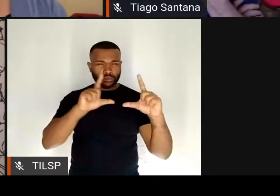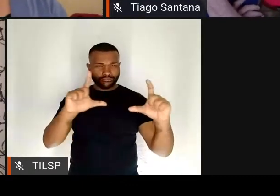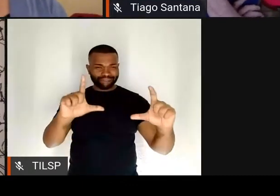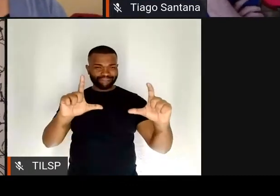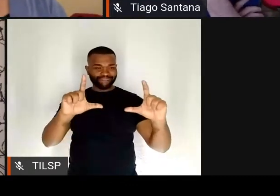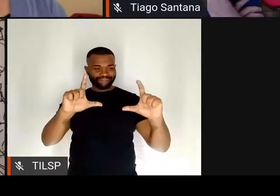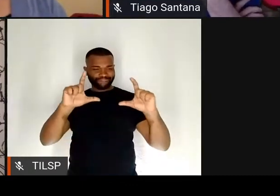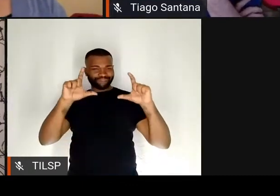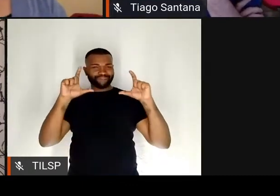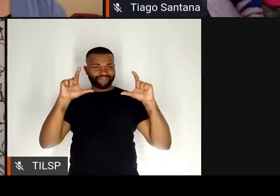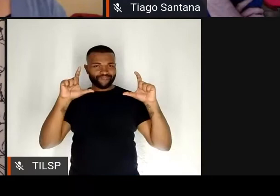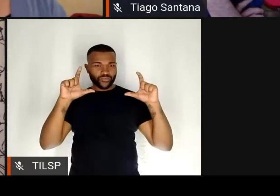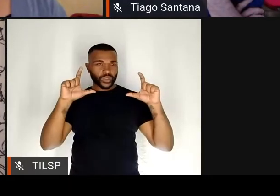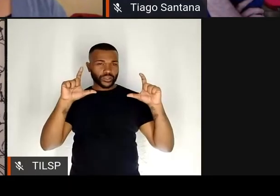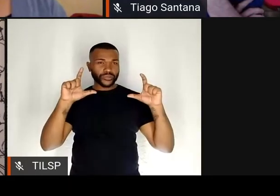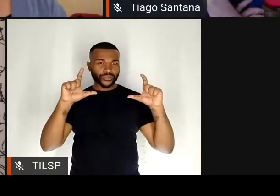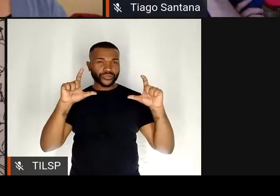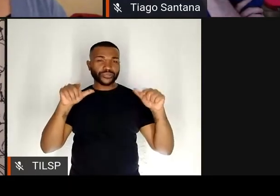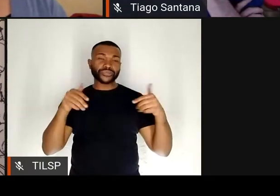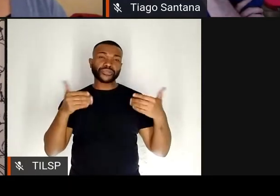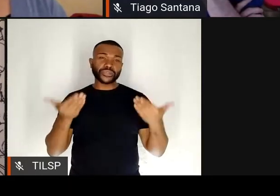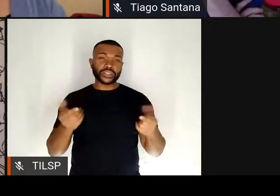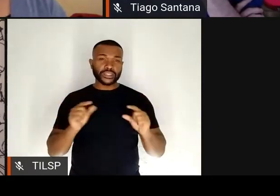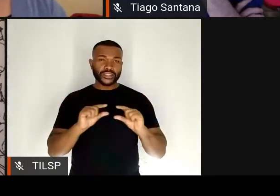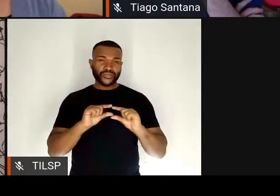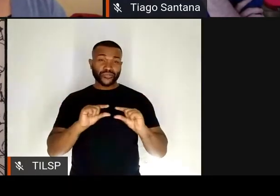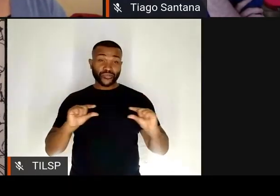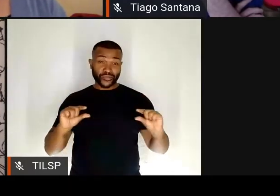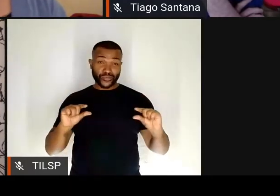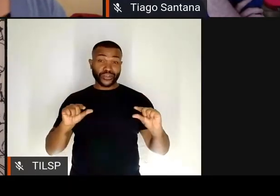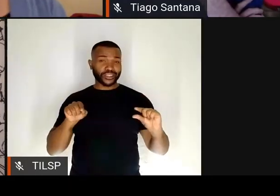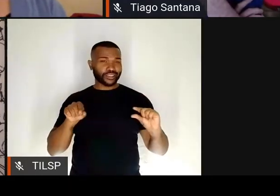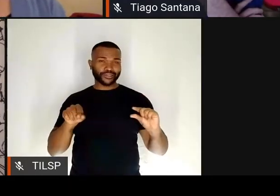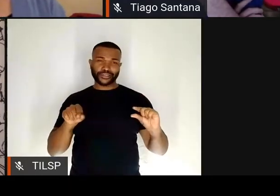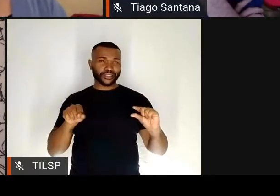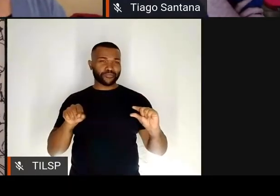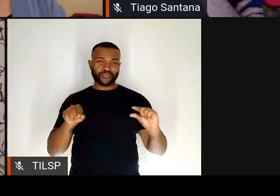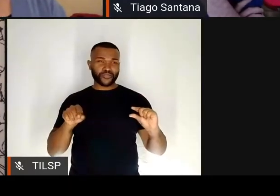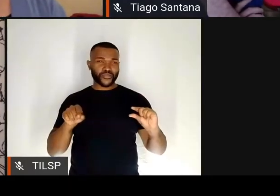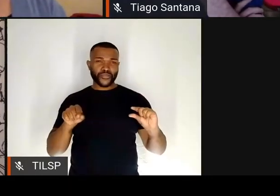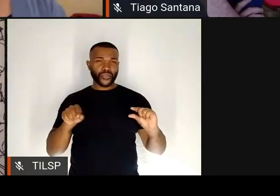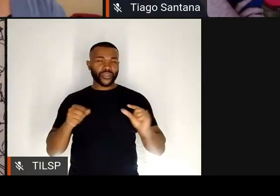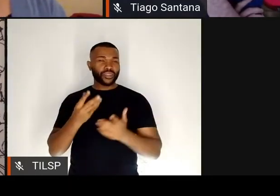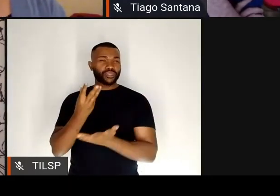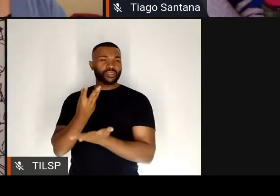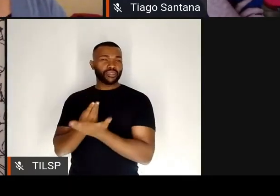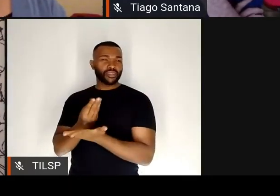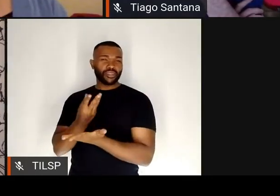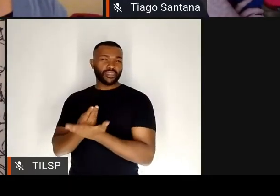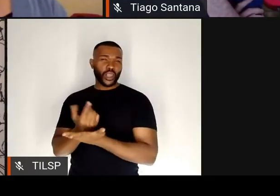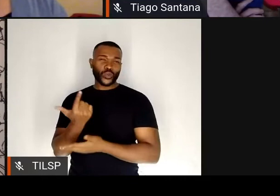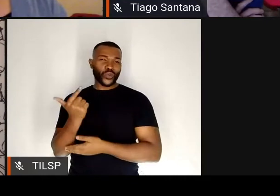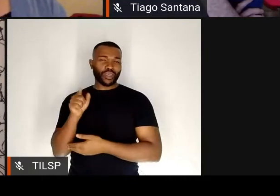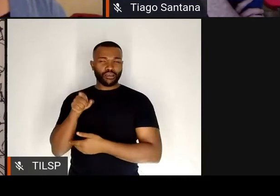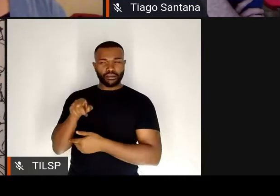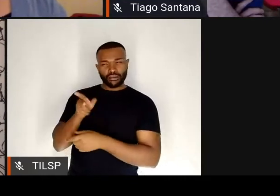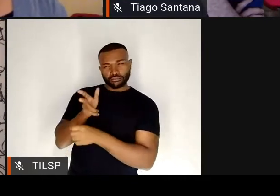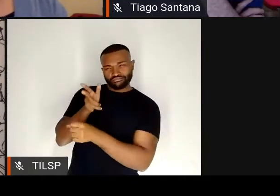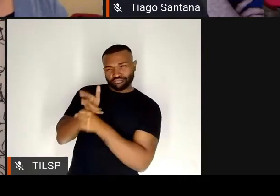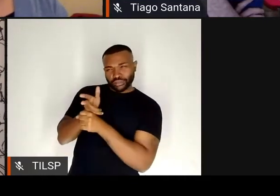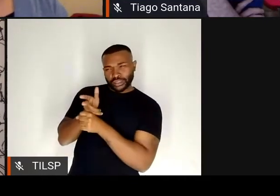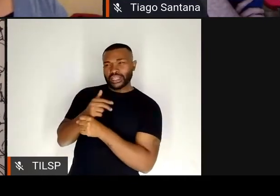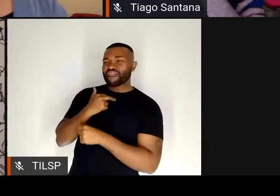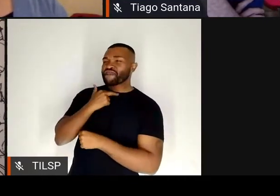pose é um pouco apócrifa, a gente não tem nenhuma gravação dela saindo da boca do